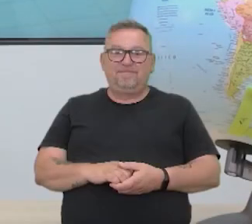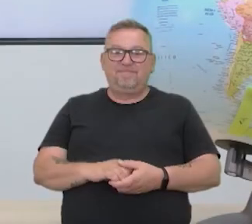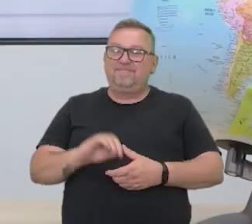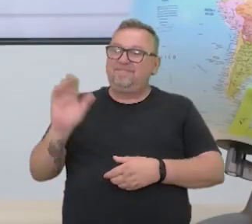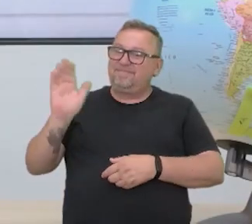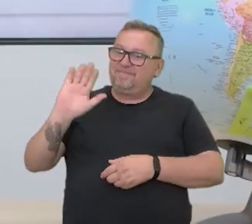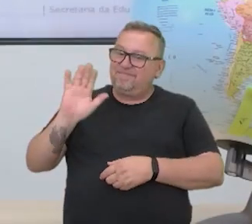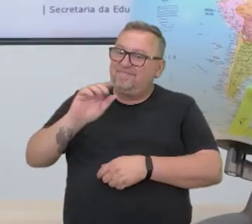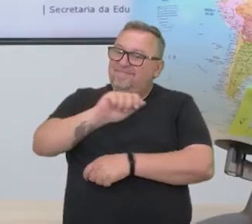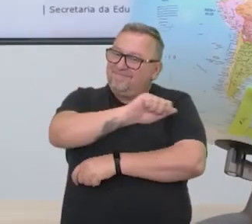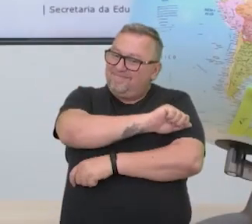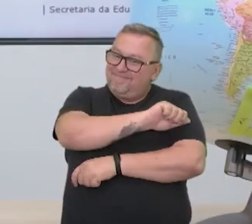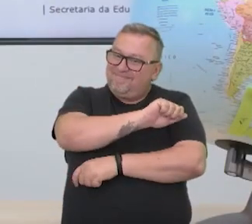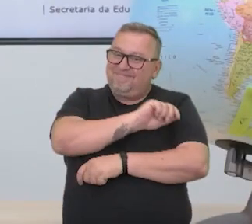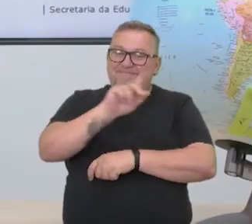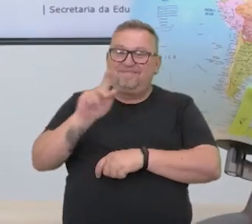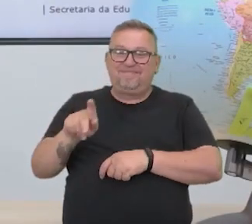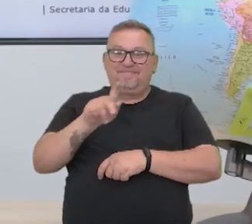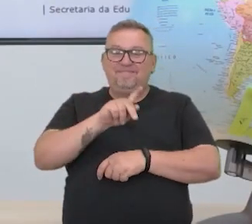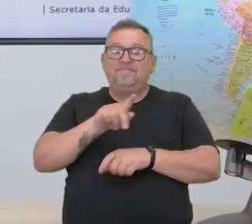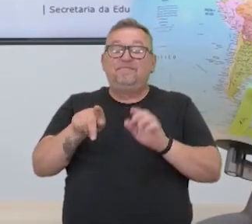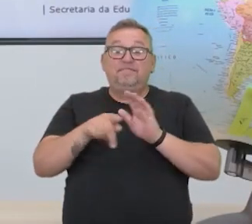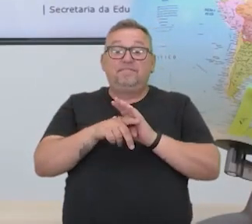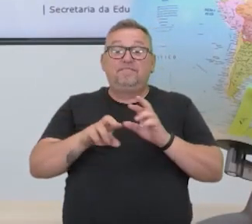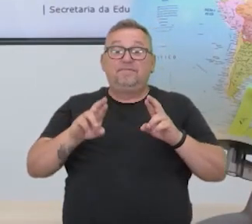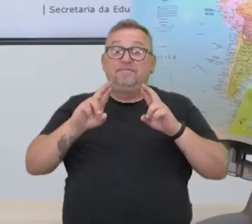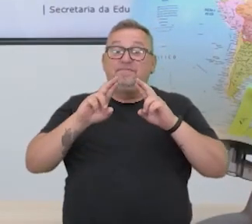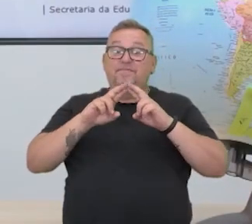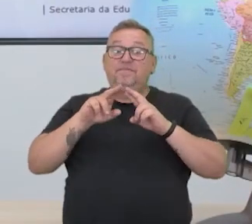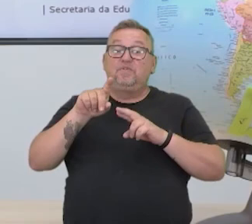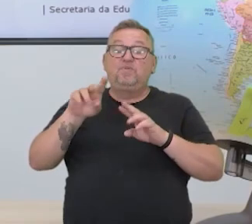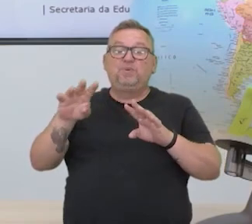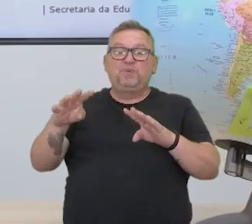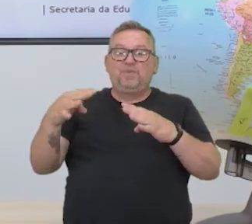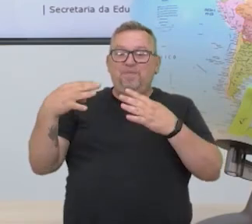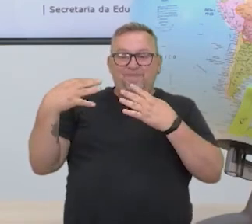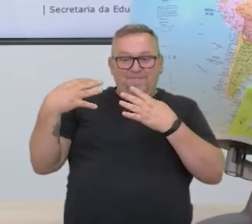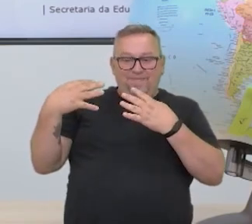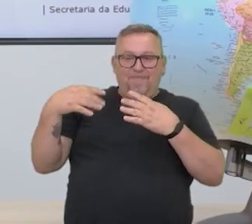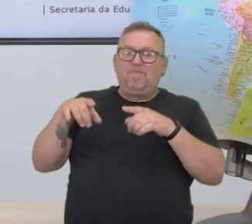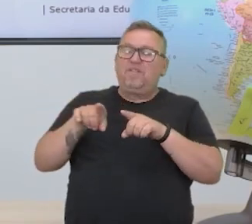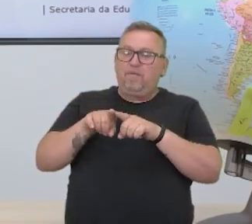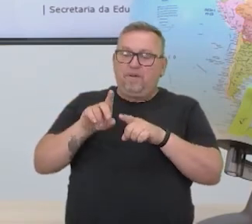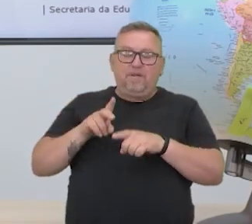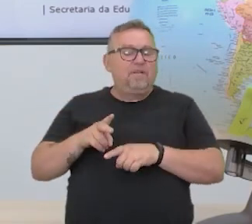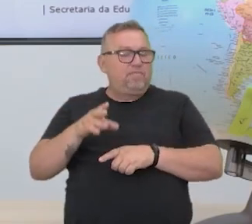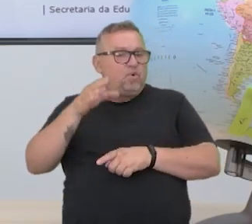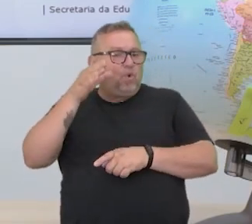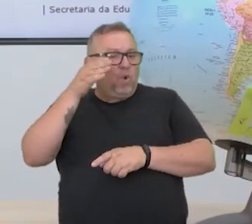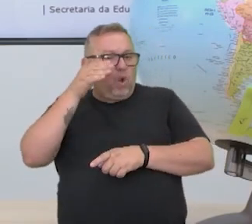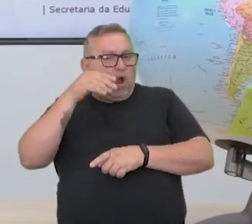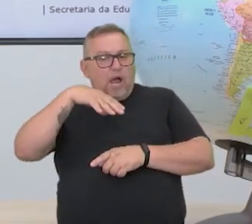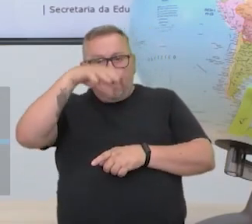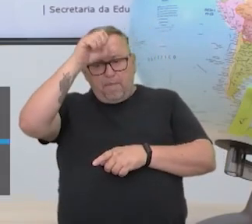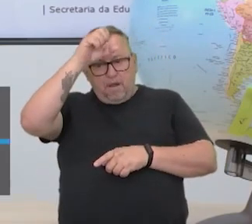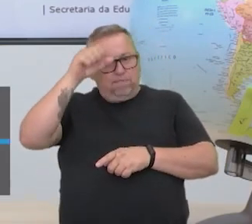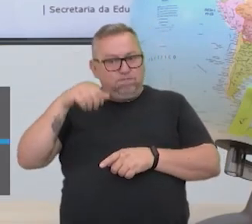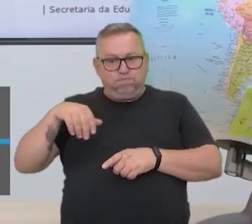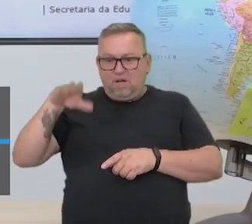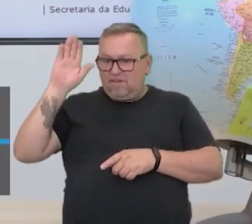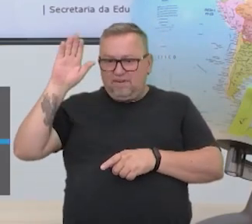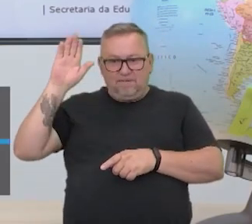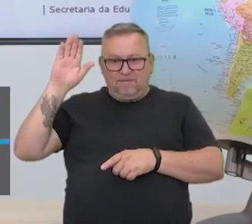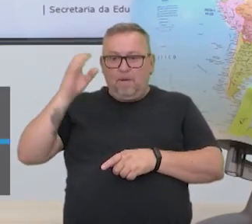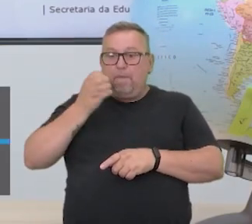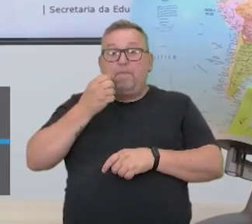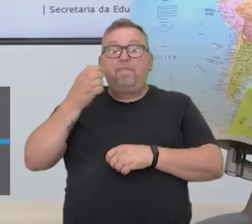Olá, estudantes, professores da rede, você que nos assiste aqui, sempre curioso e querendo aprender mais, sejam